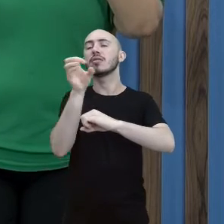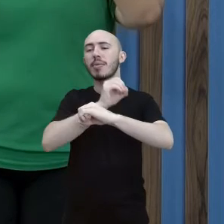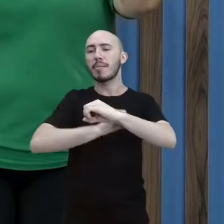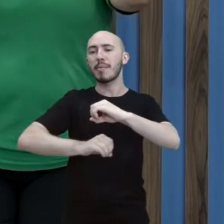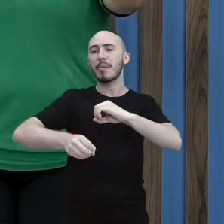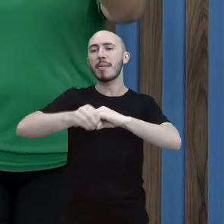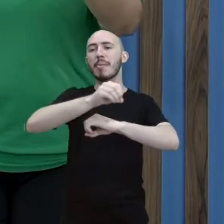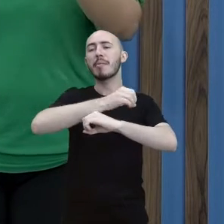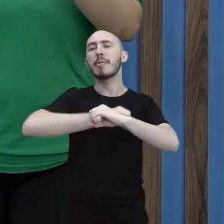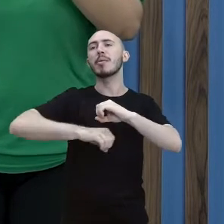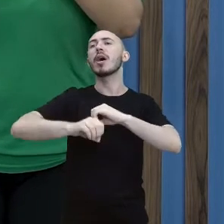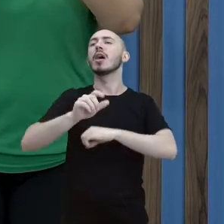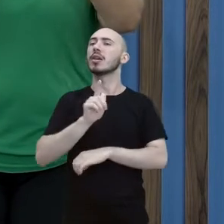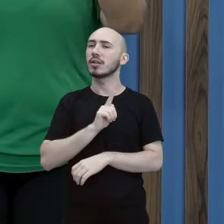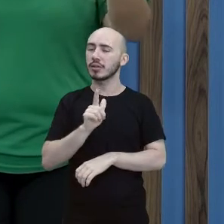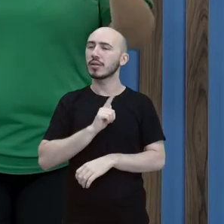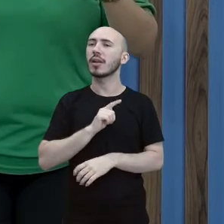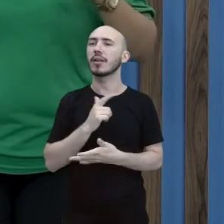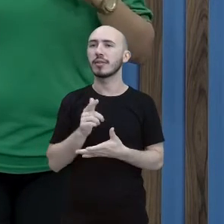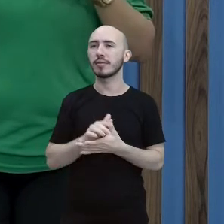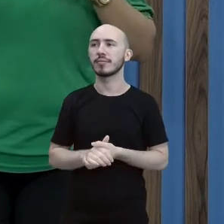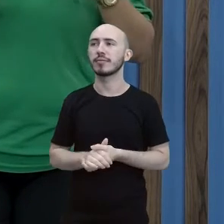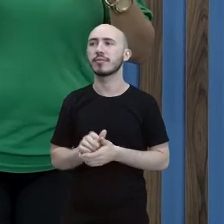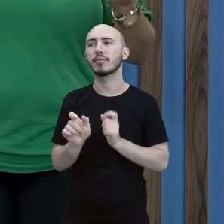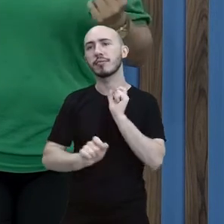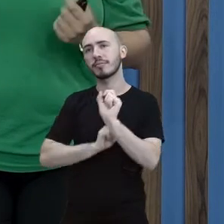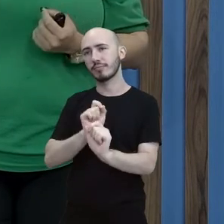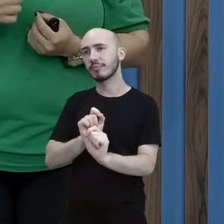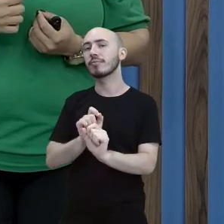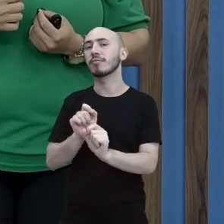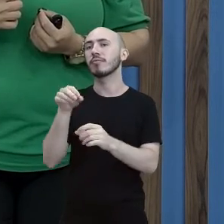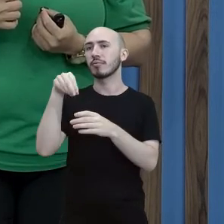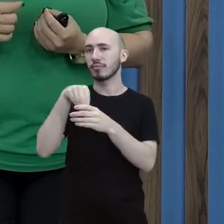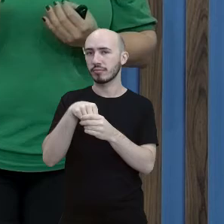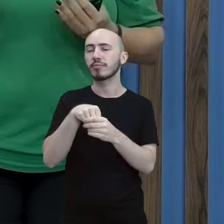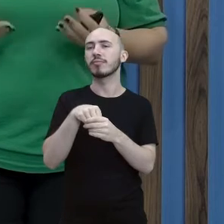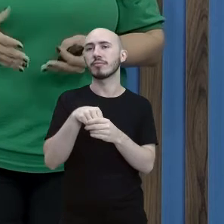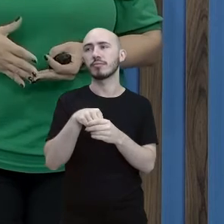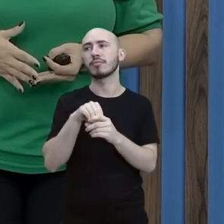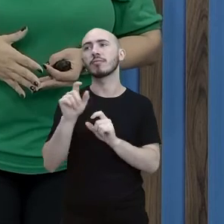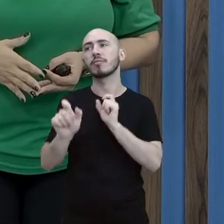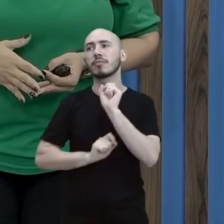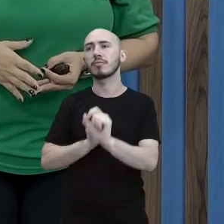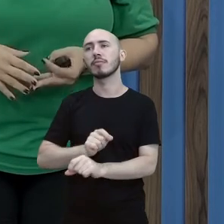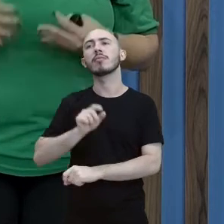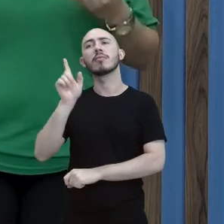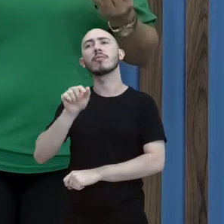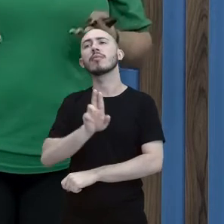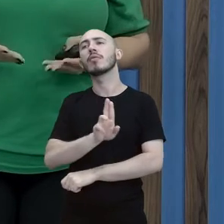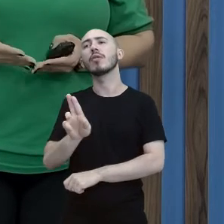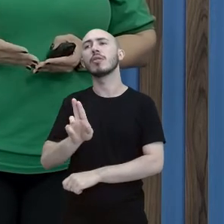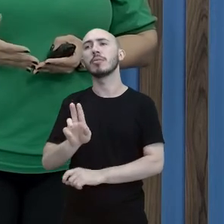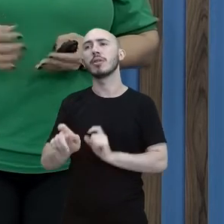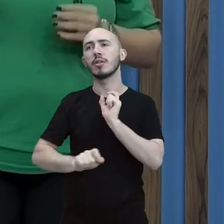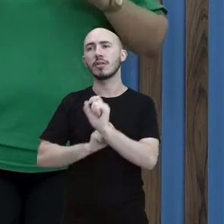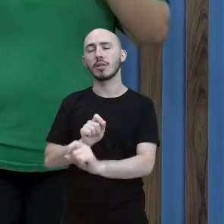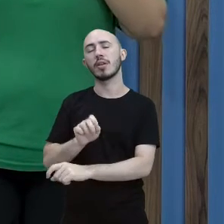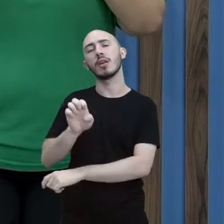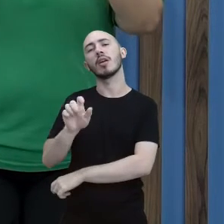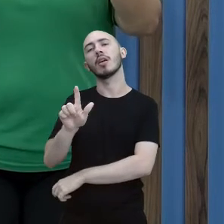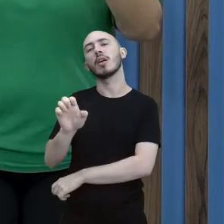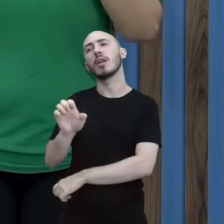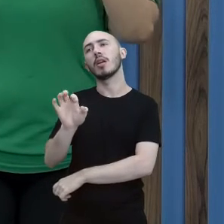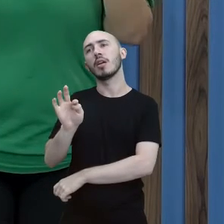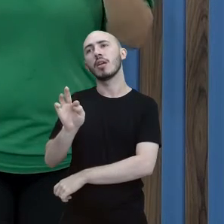sabe que esse movimento formando órbitas no entorno do núcleo é chamado de quê, gente? Eletrosfera. E que